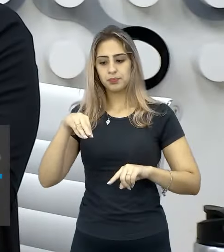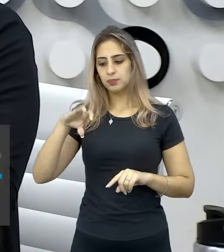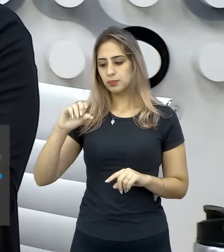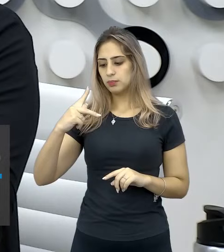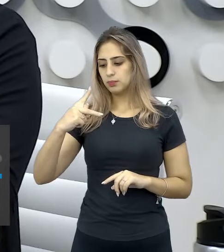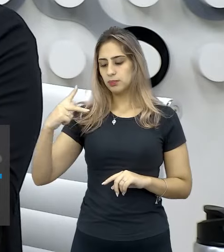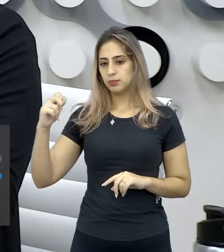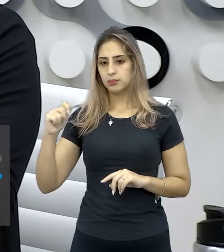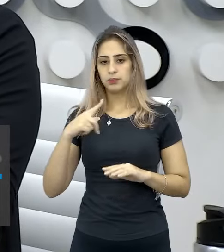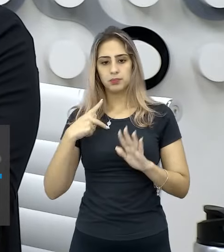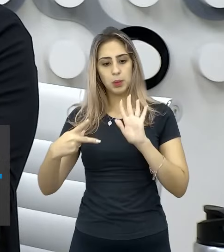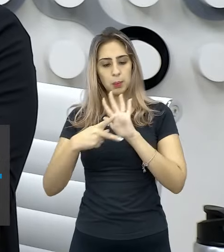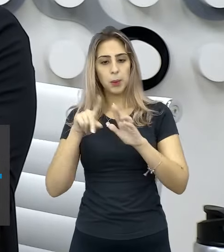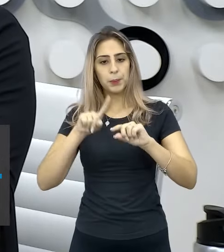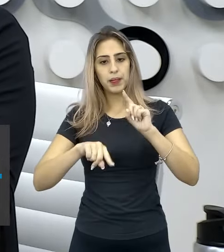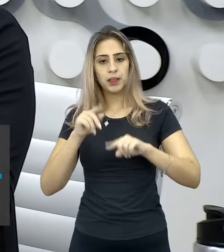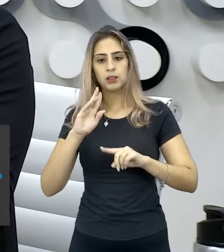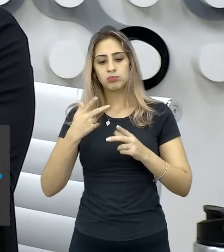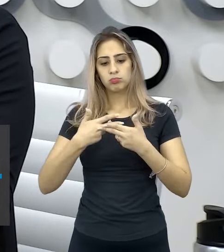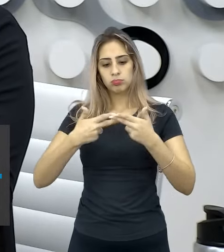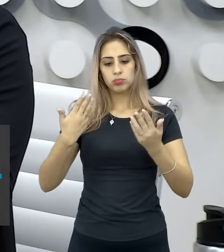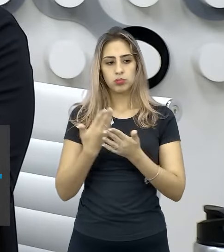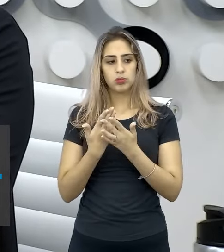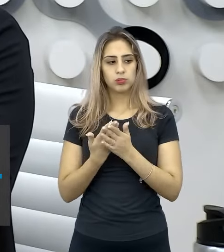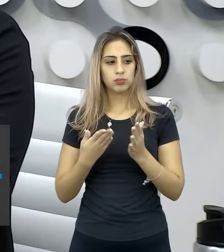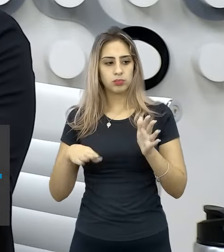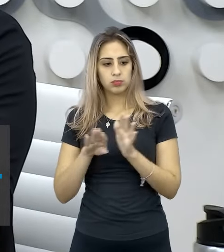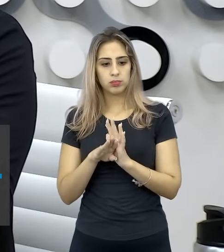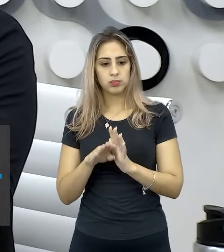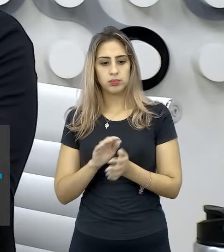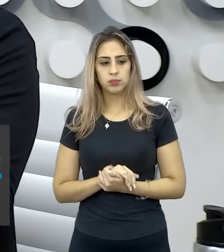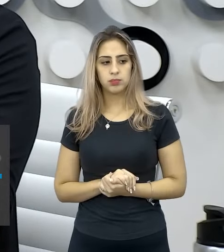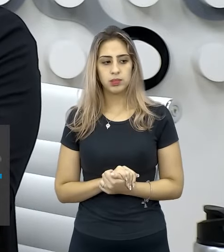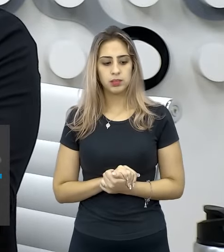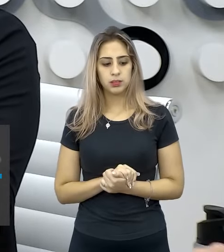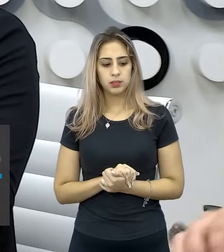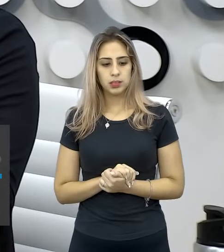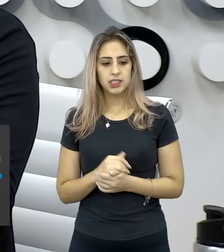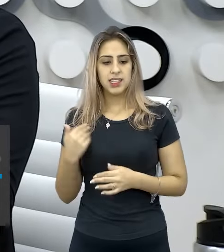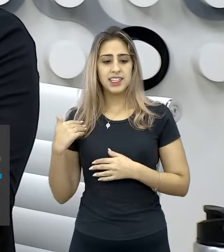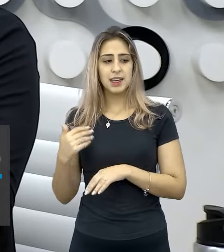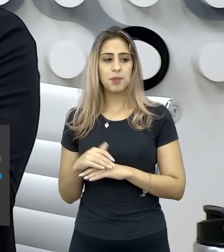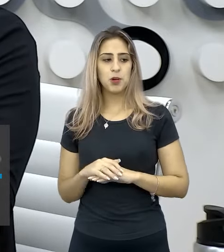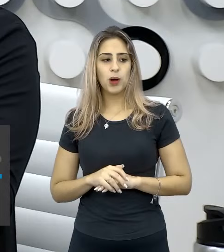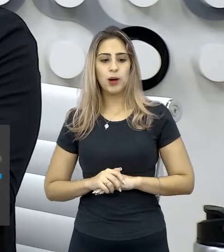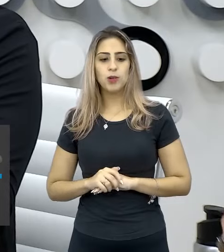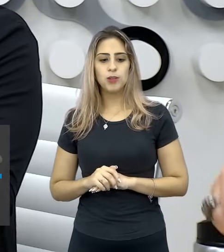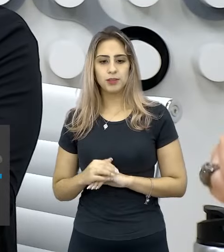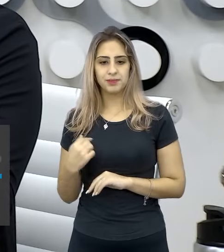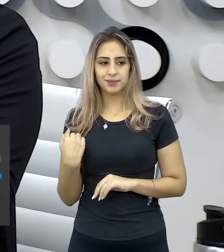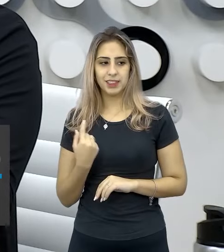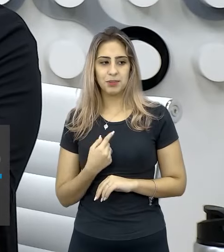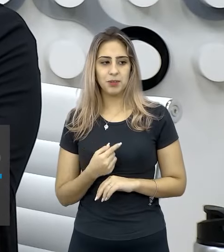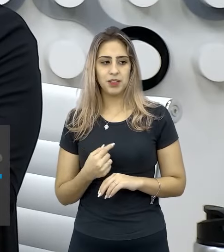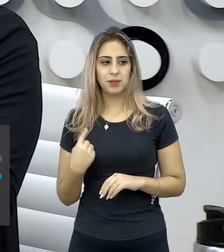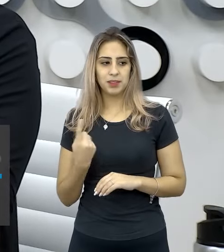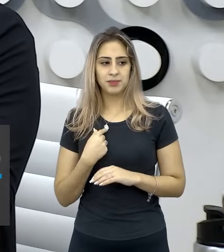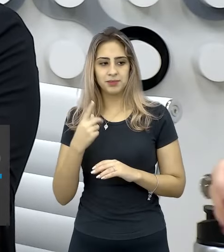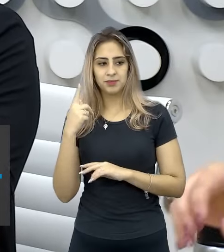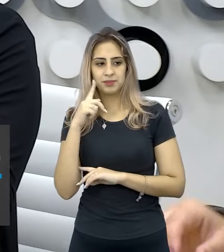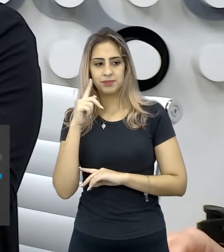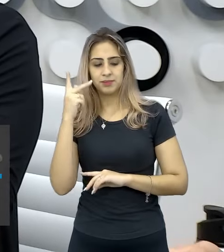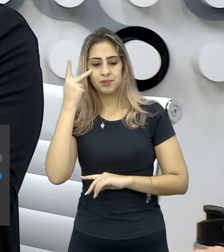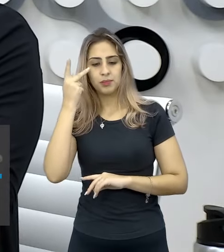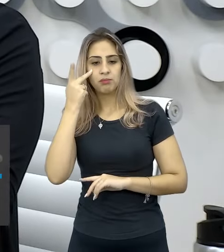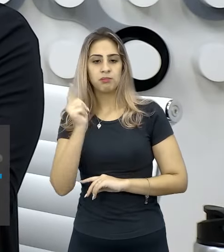aquele material físico para algumas escolas já chegaram. Caso vocês, professores, não tenham acesso, lá no site do currículo paulista tem